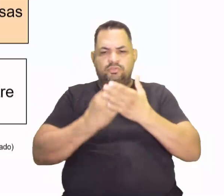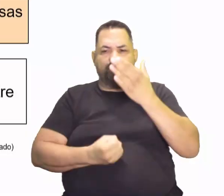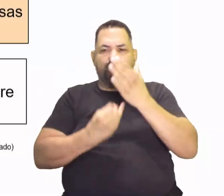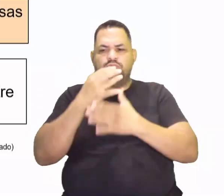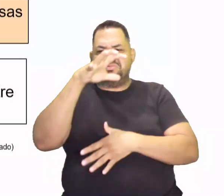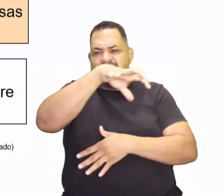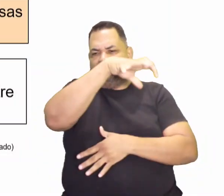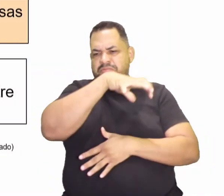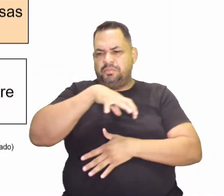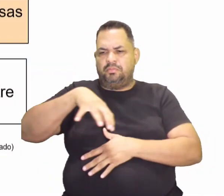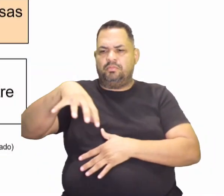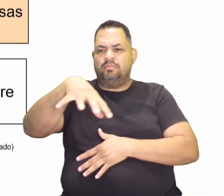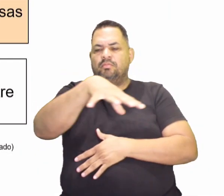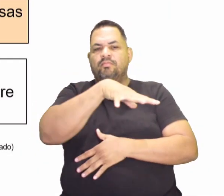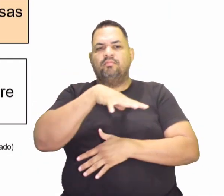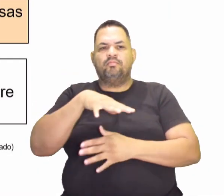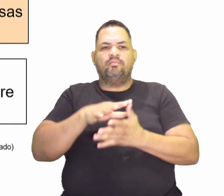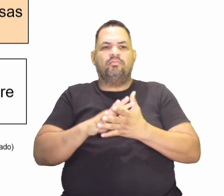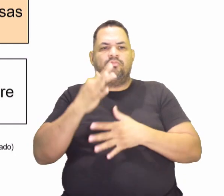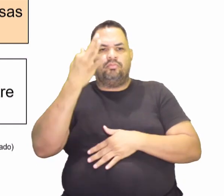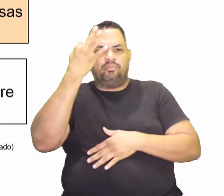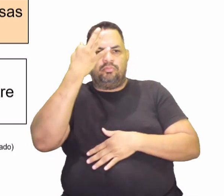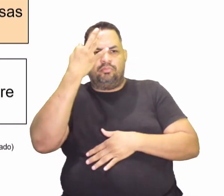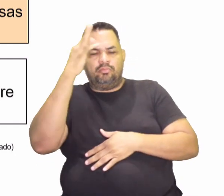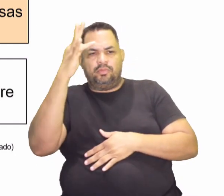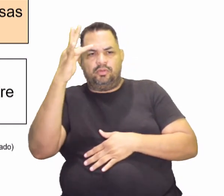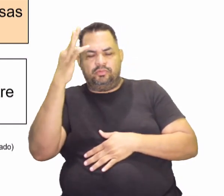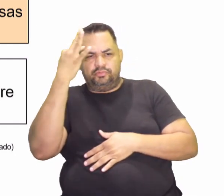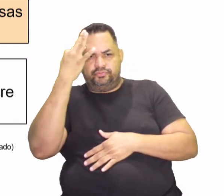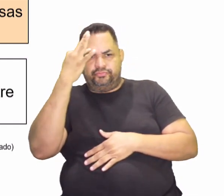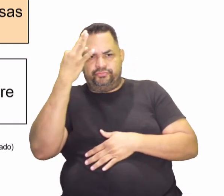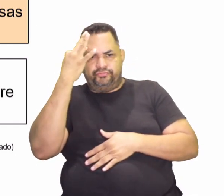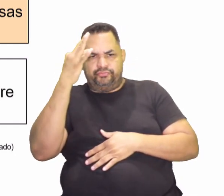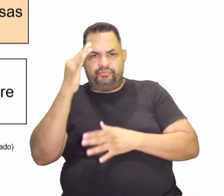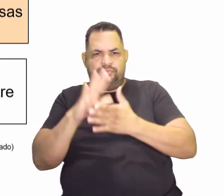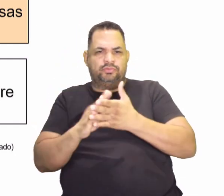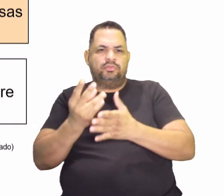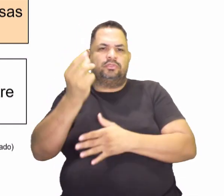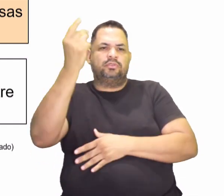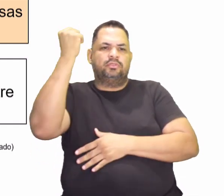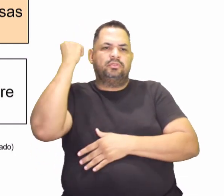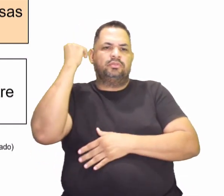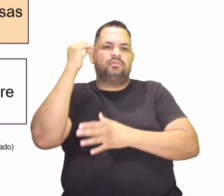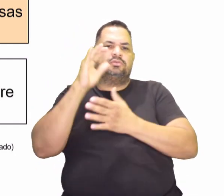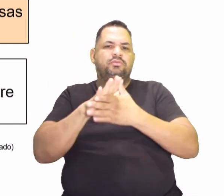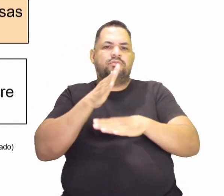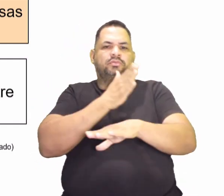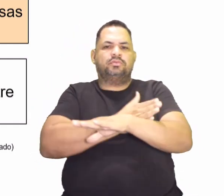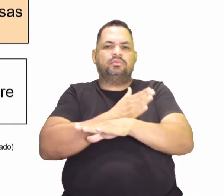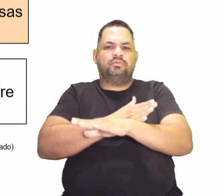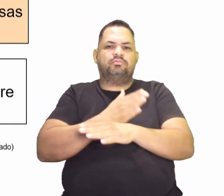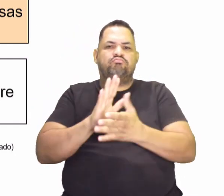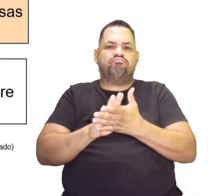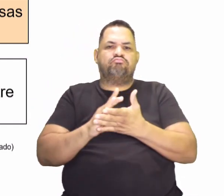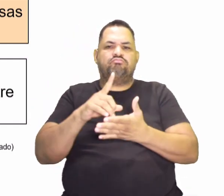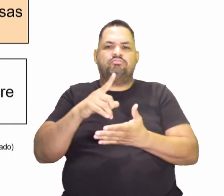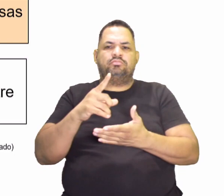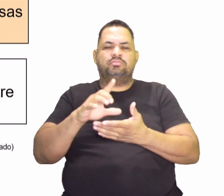âmbitos. Os filósofos antigos e medievais ocuparam-se com o problema do ser,